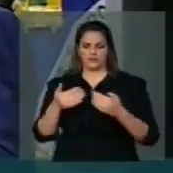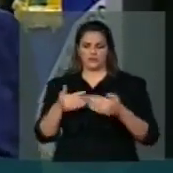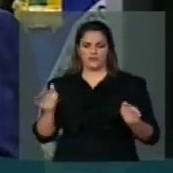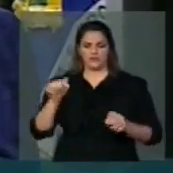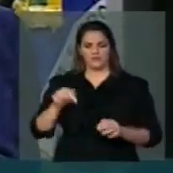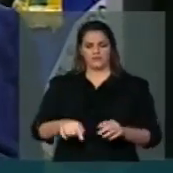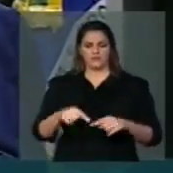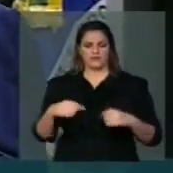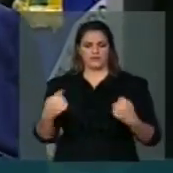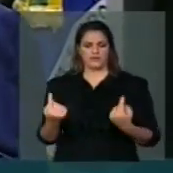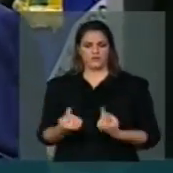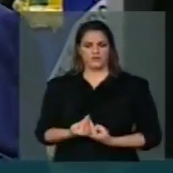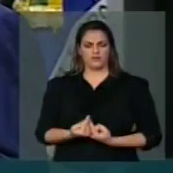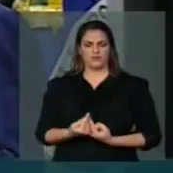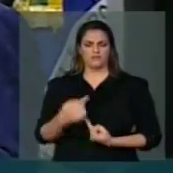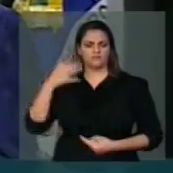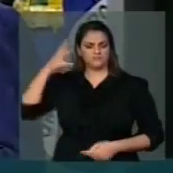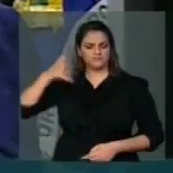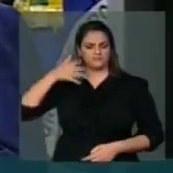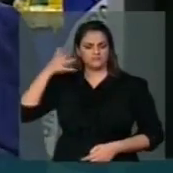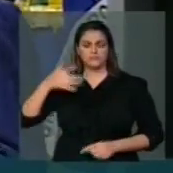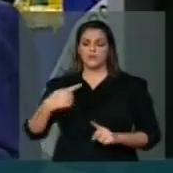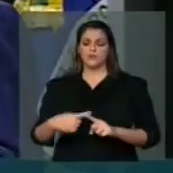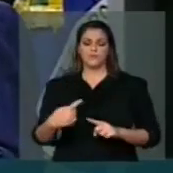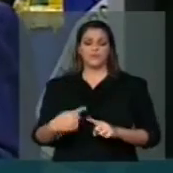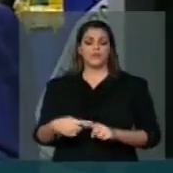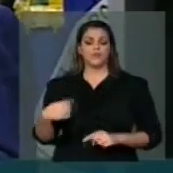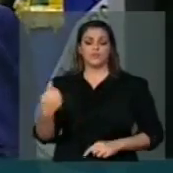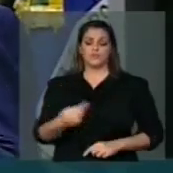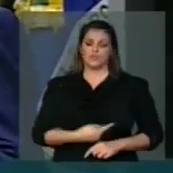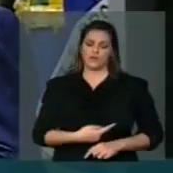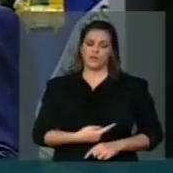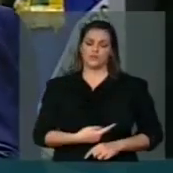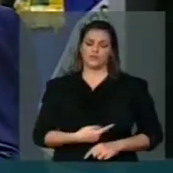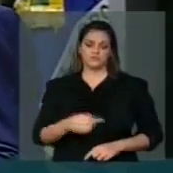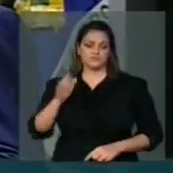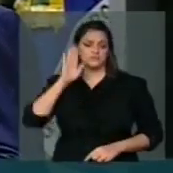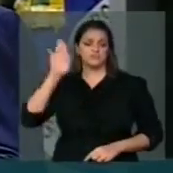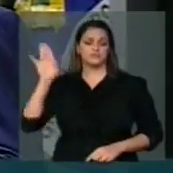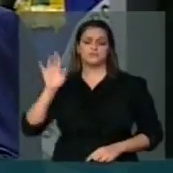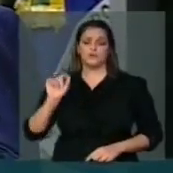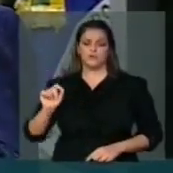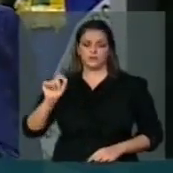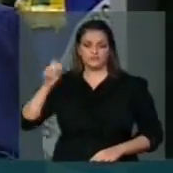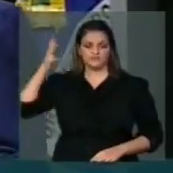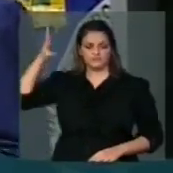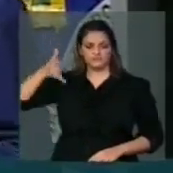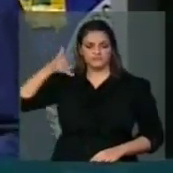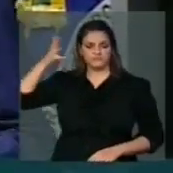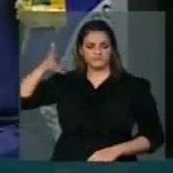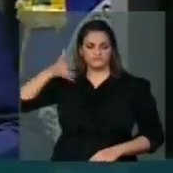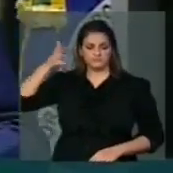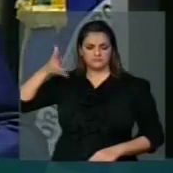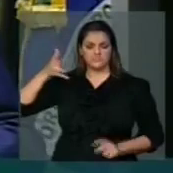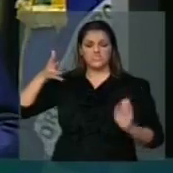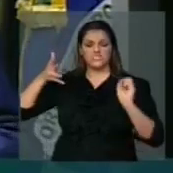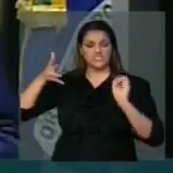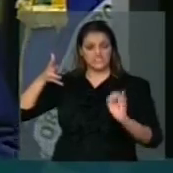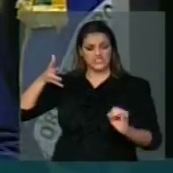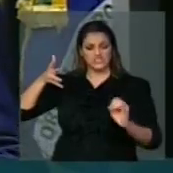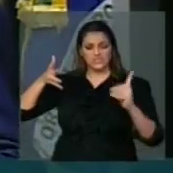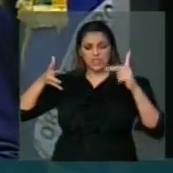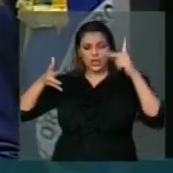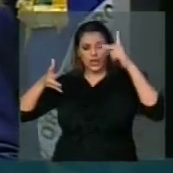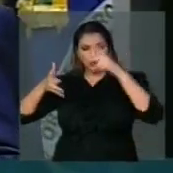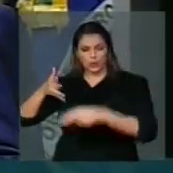A arma do parlamentar é a voz. Caçá-la é